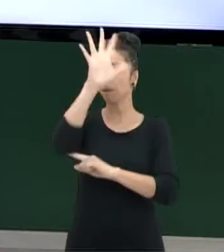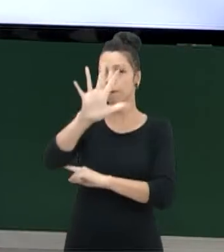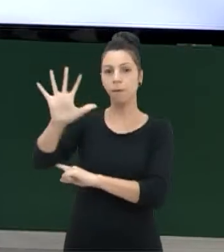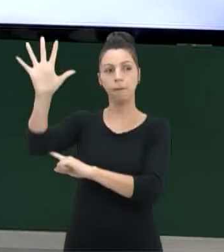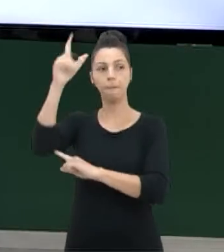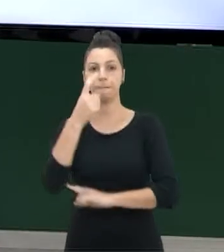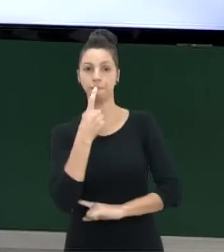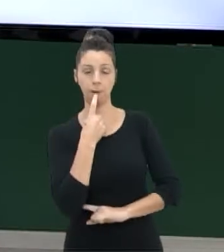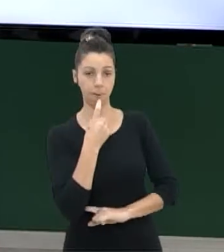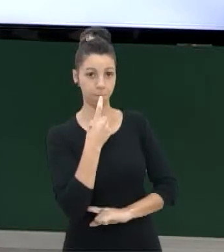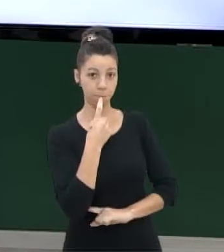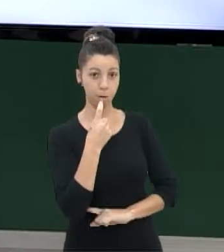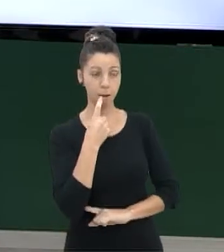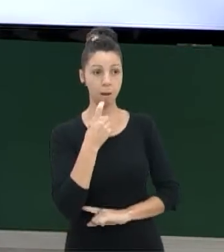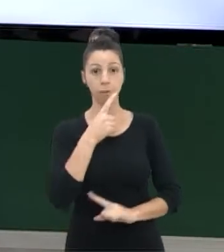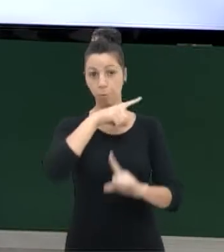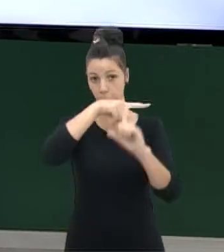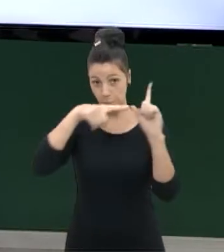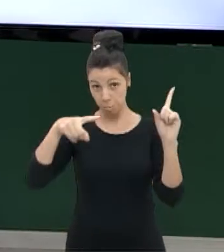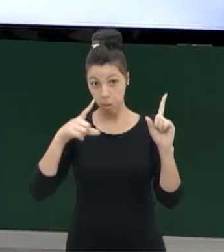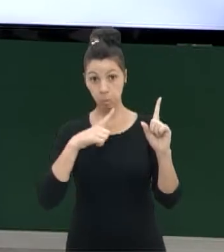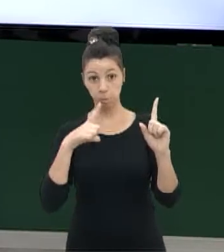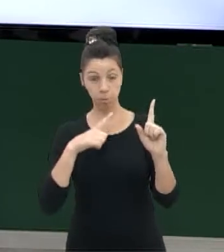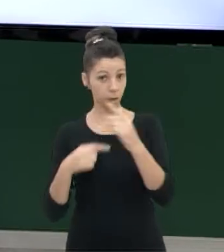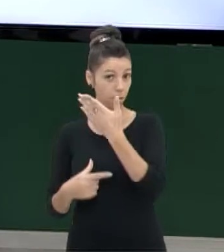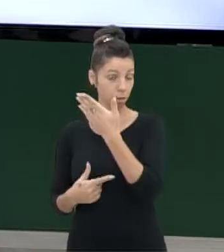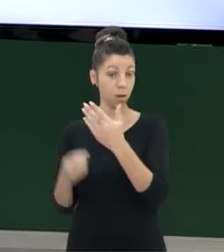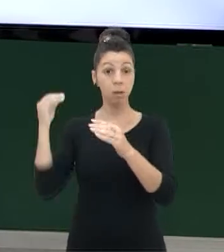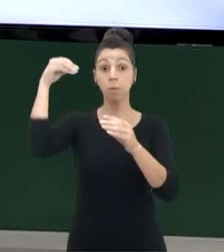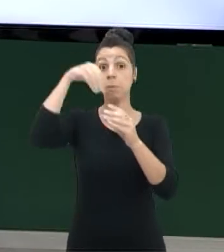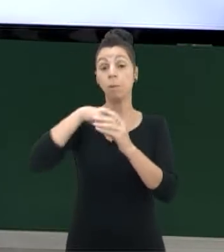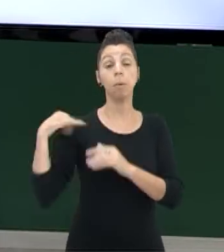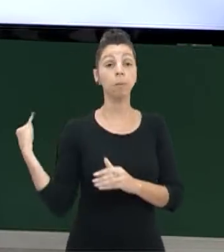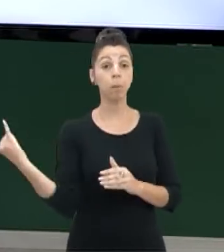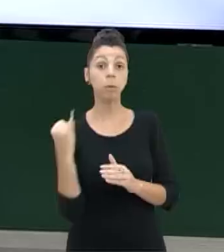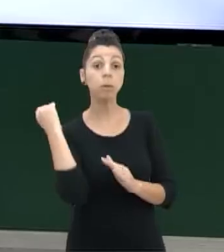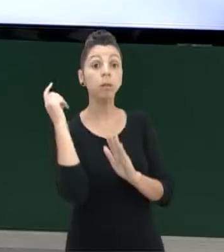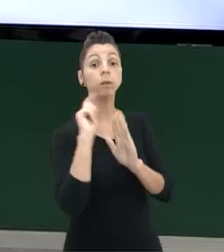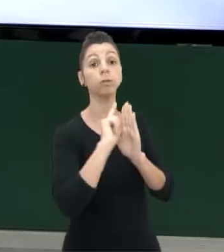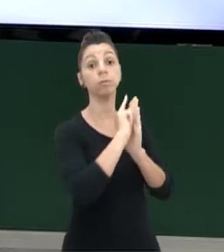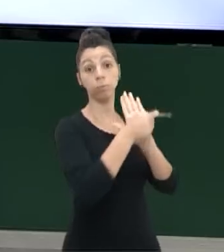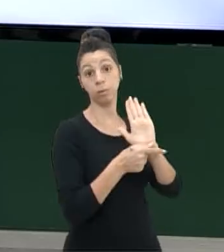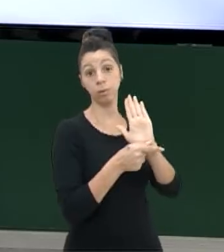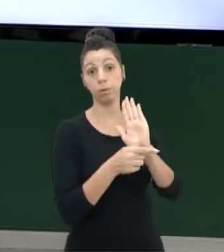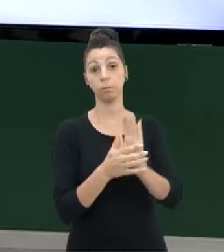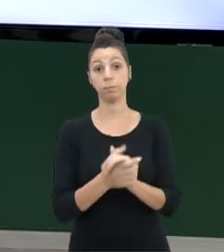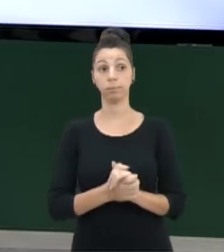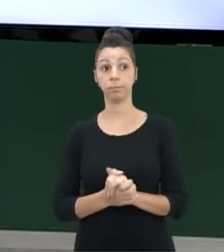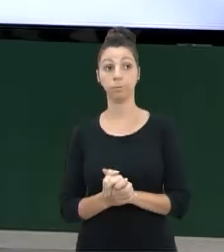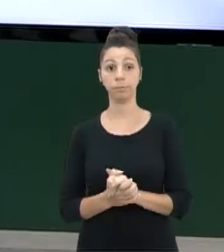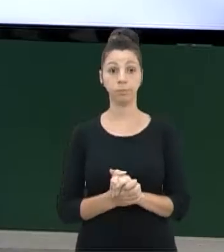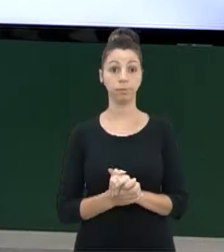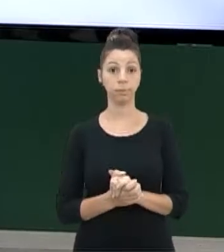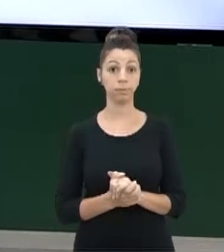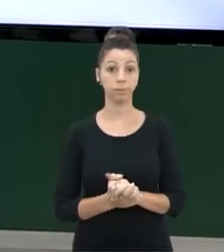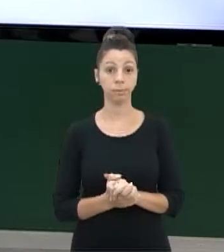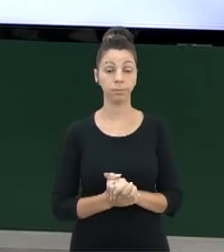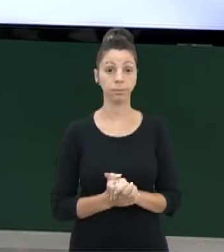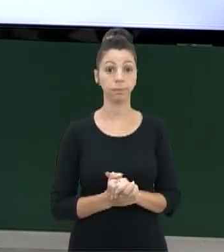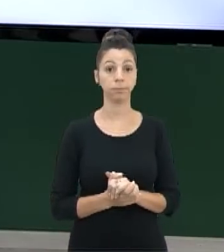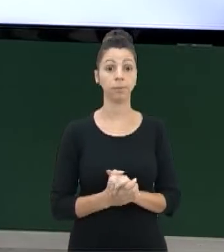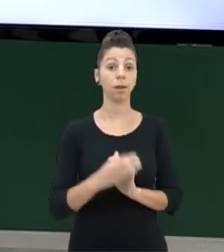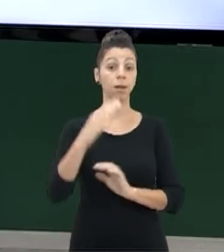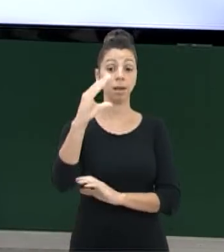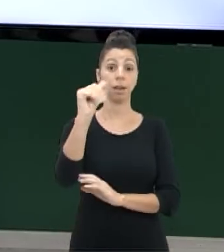vermelho destacando, tudo isso fundamental no gênero. Então aqui, chamada principal, gente, qual que é? Vou passar o gabarito para você. Capa,